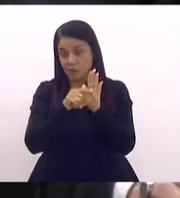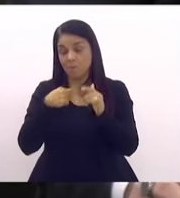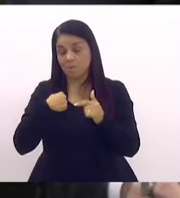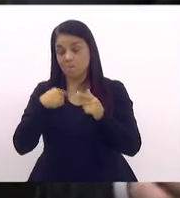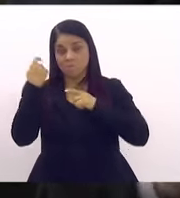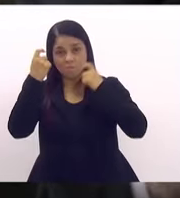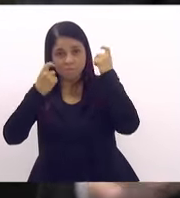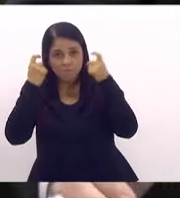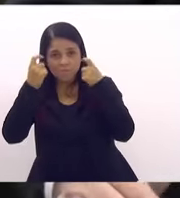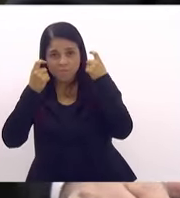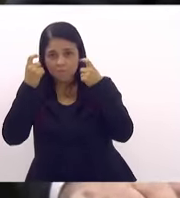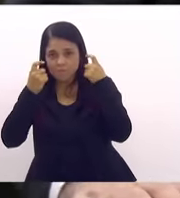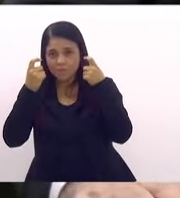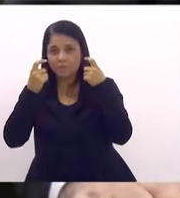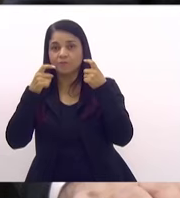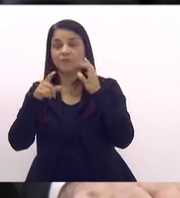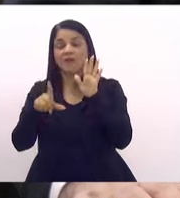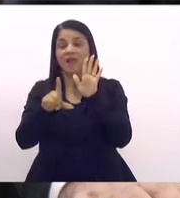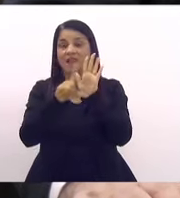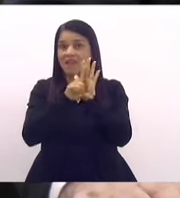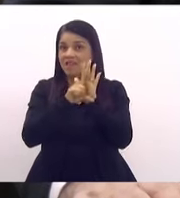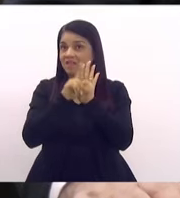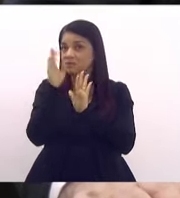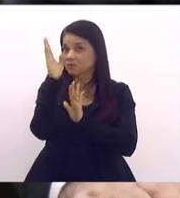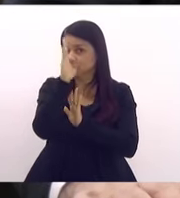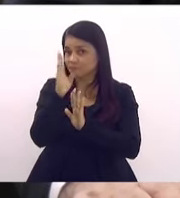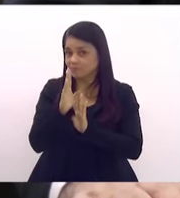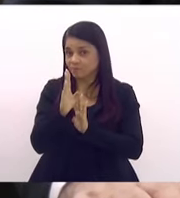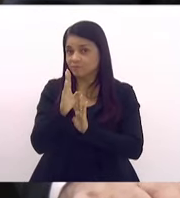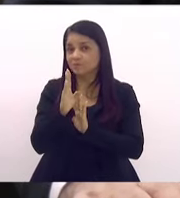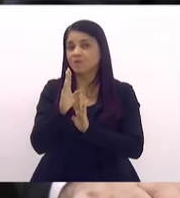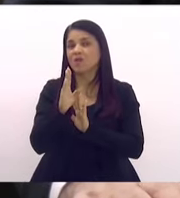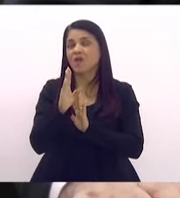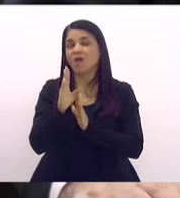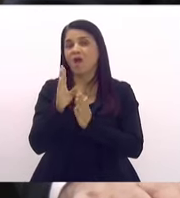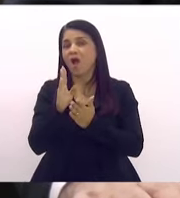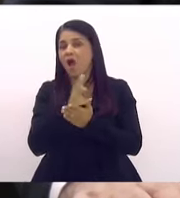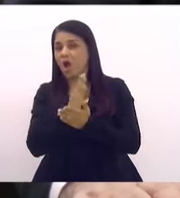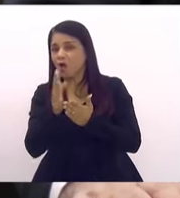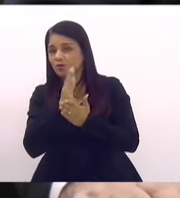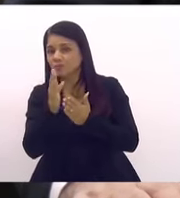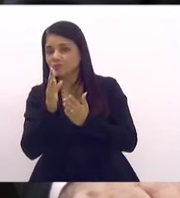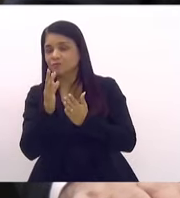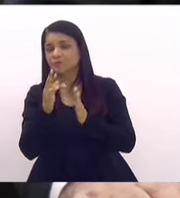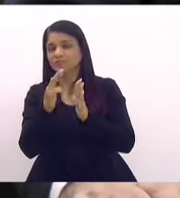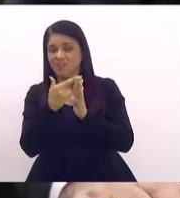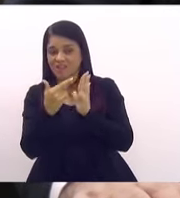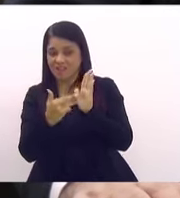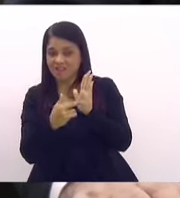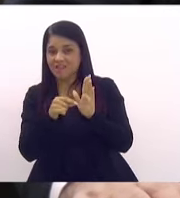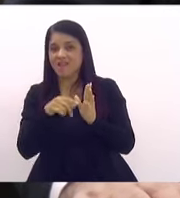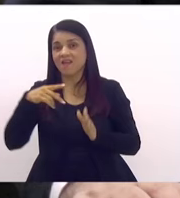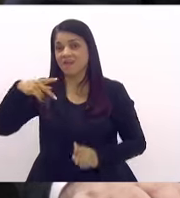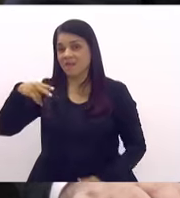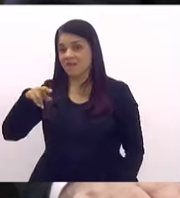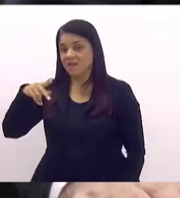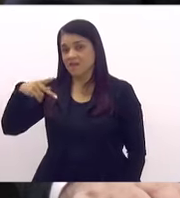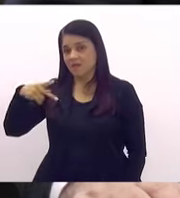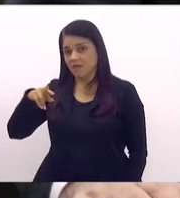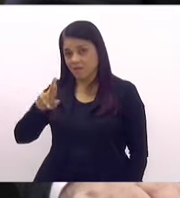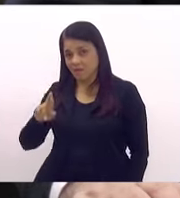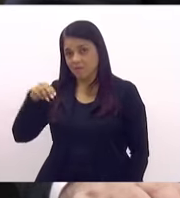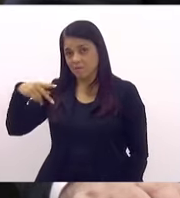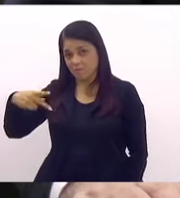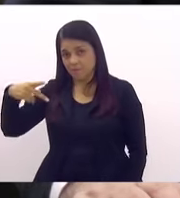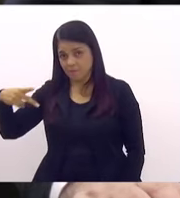preocupação é que, na lei nacional, algumas questões elas são mais flexíveis, como a RPPN, por exemplo, que